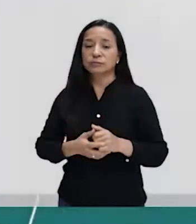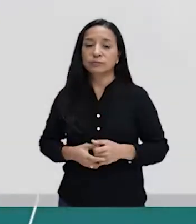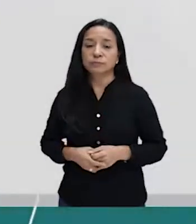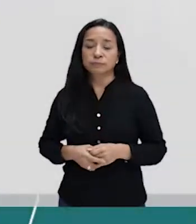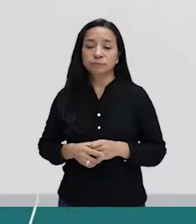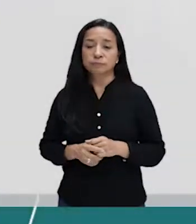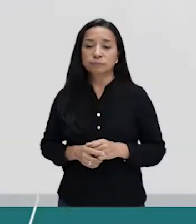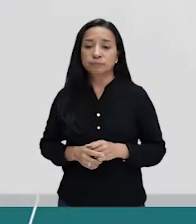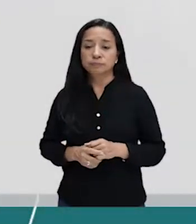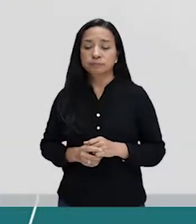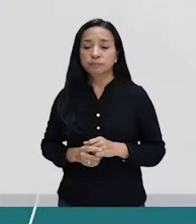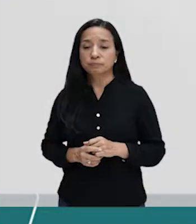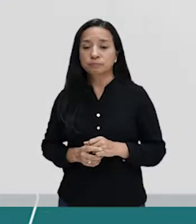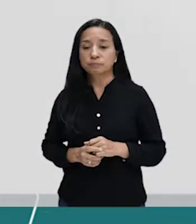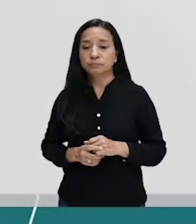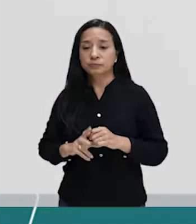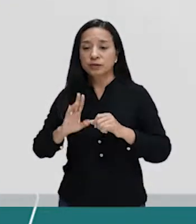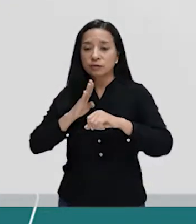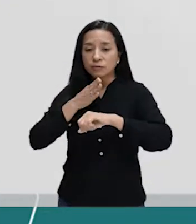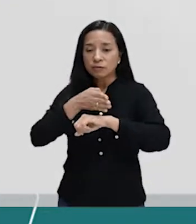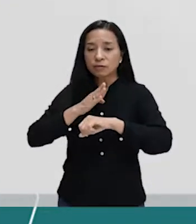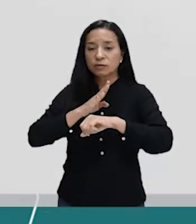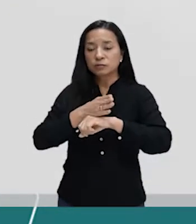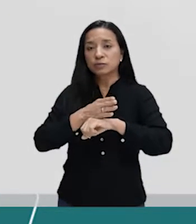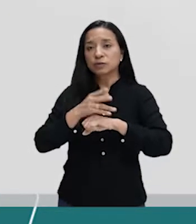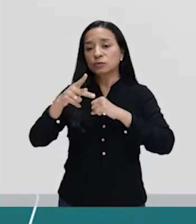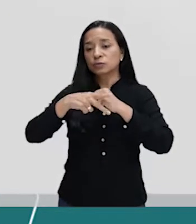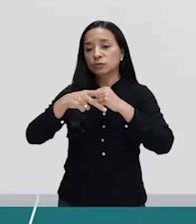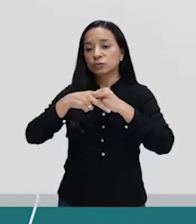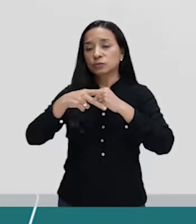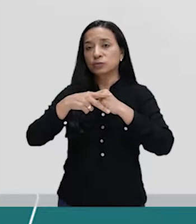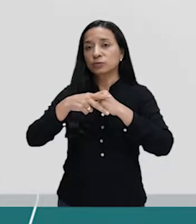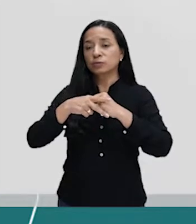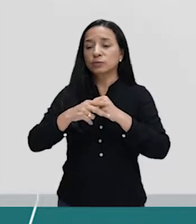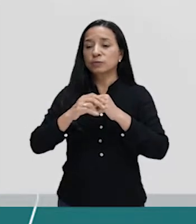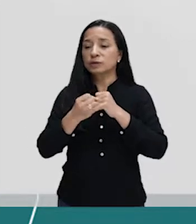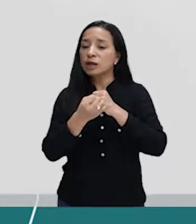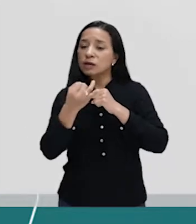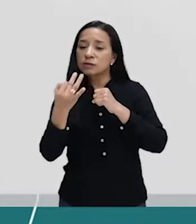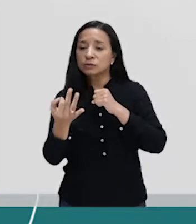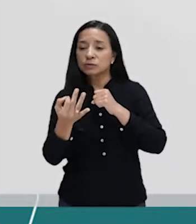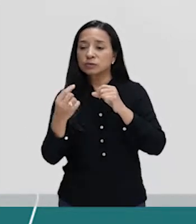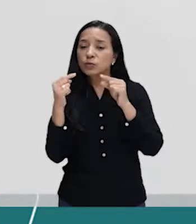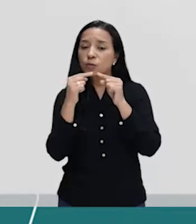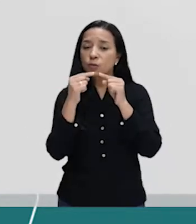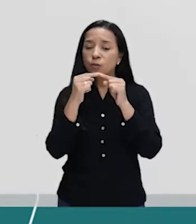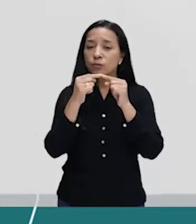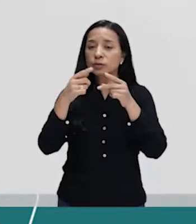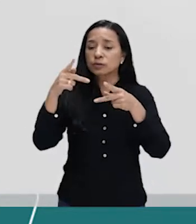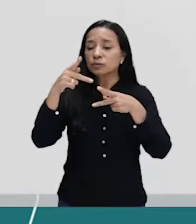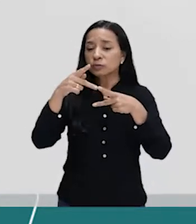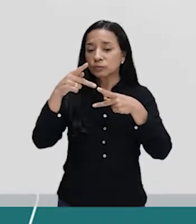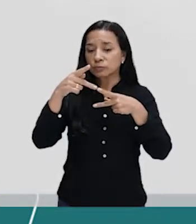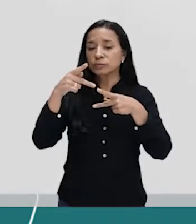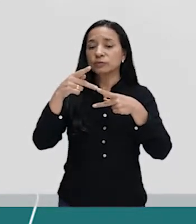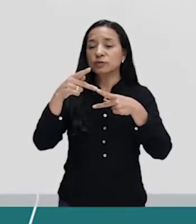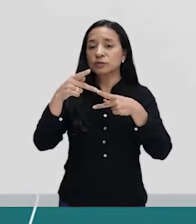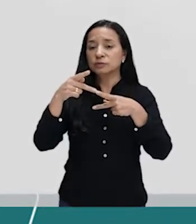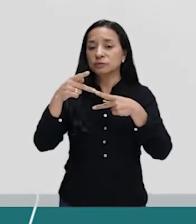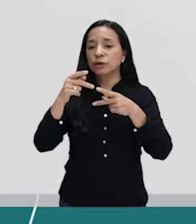Frequentemente, os pronomes demonstrativos se combinam com as preposições, né? Então, a gente pode ver aí que nós temos